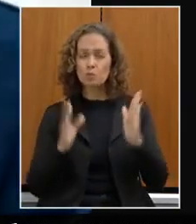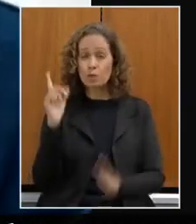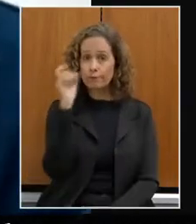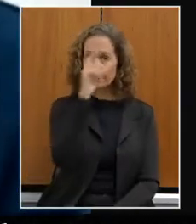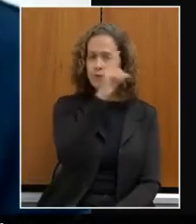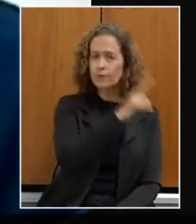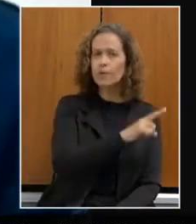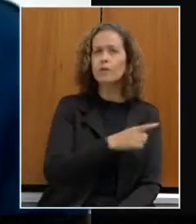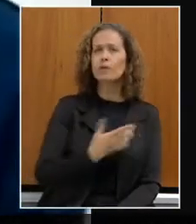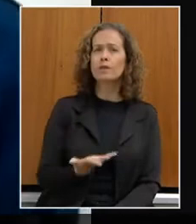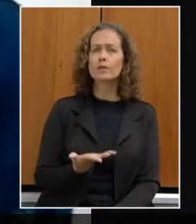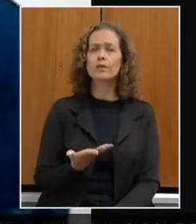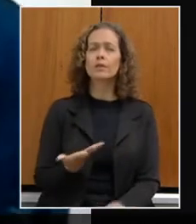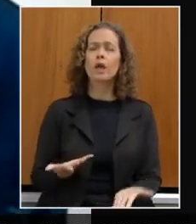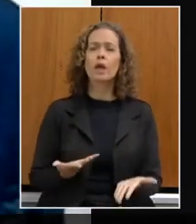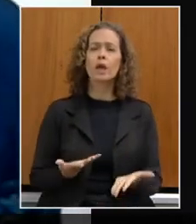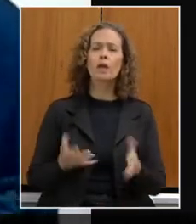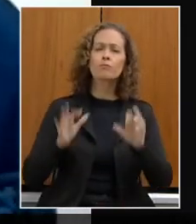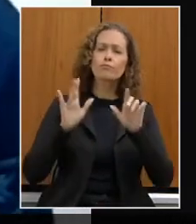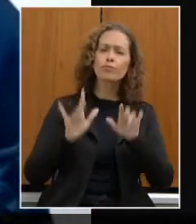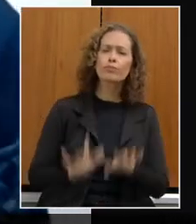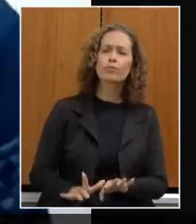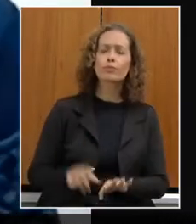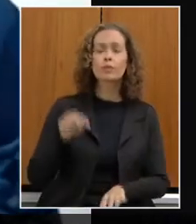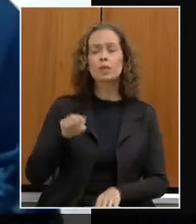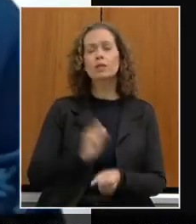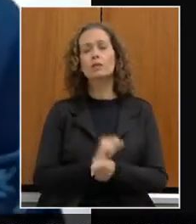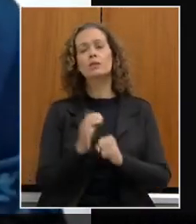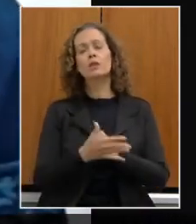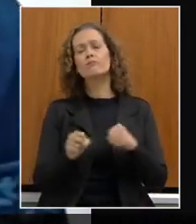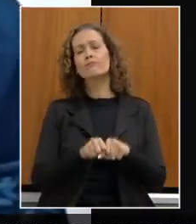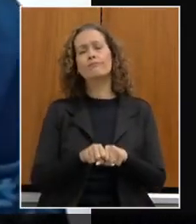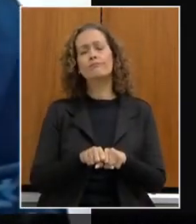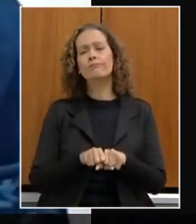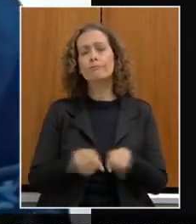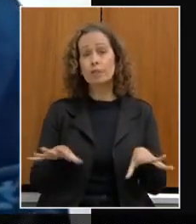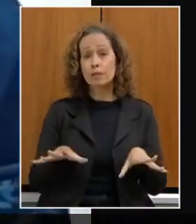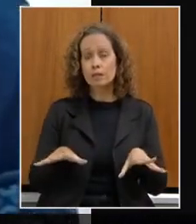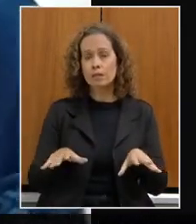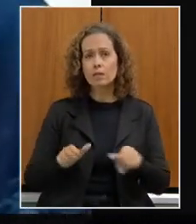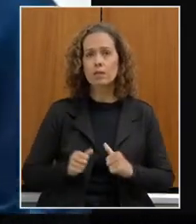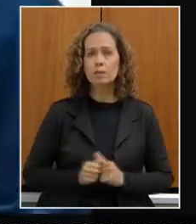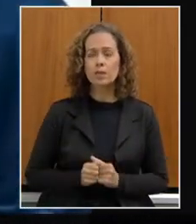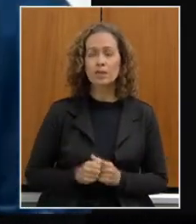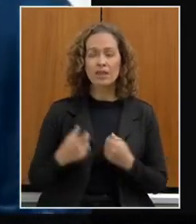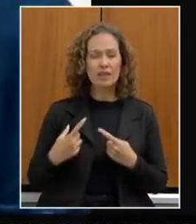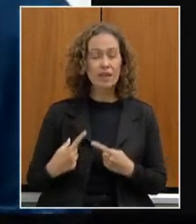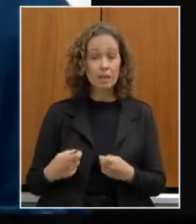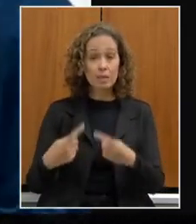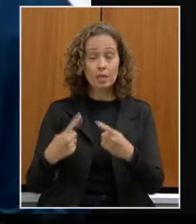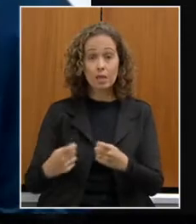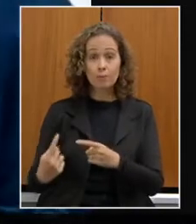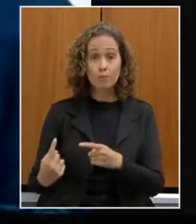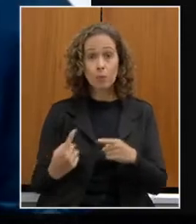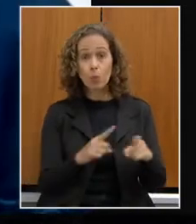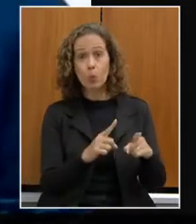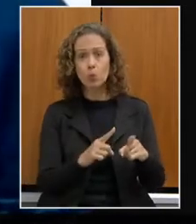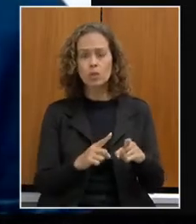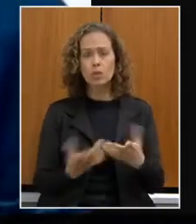debato dessa pandemia dessa guerra contra a morte